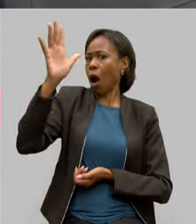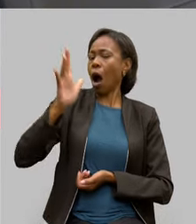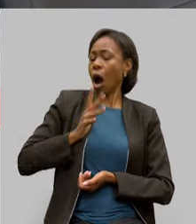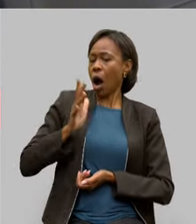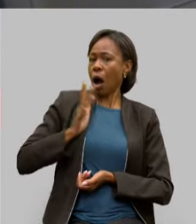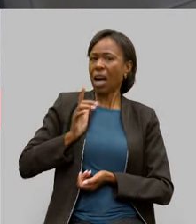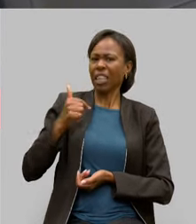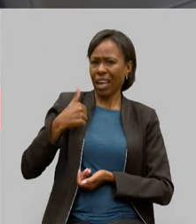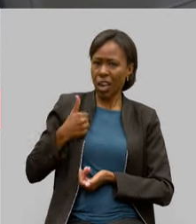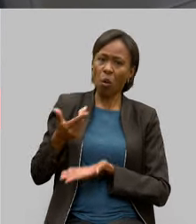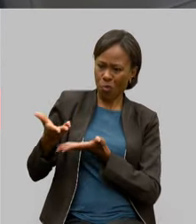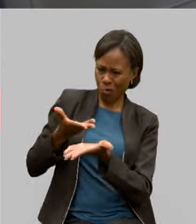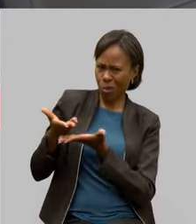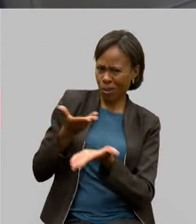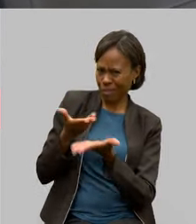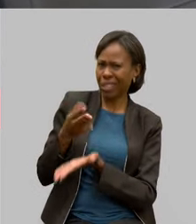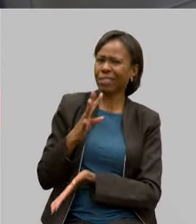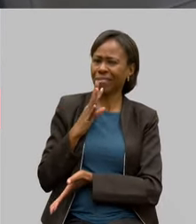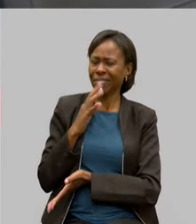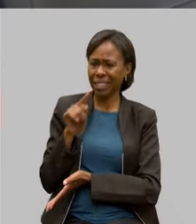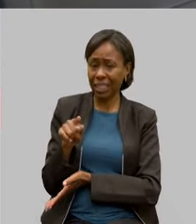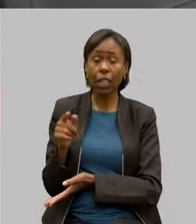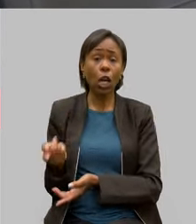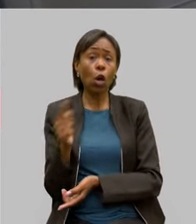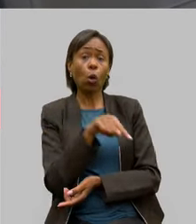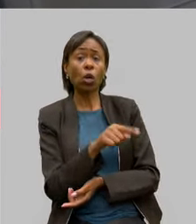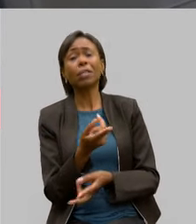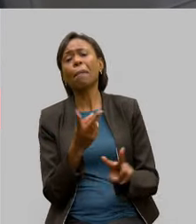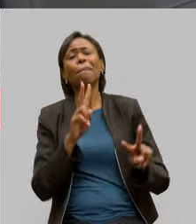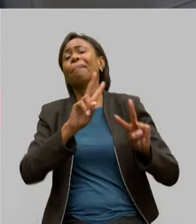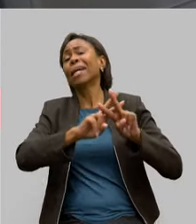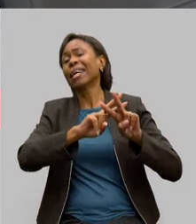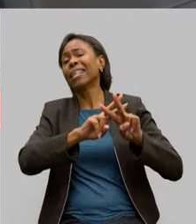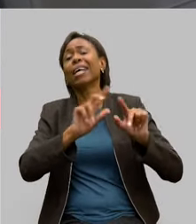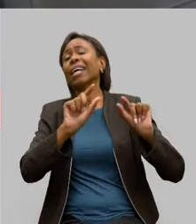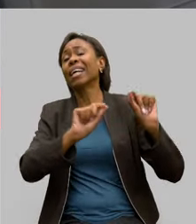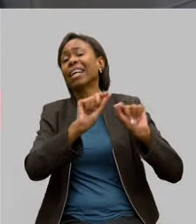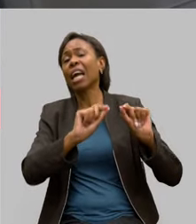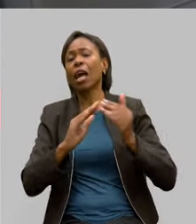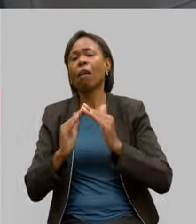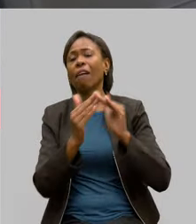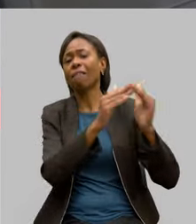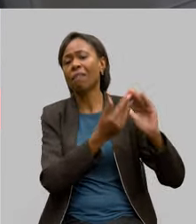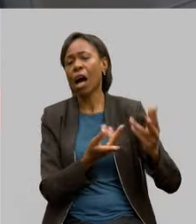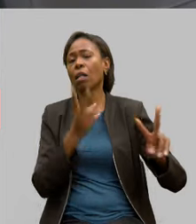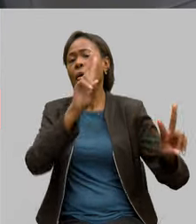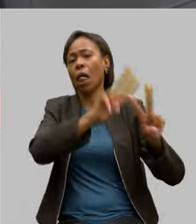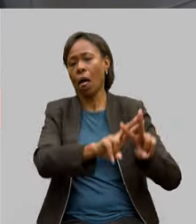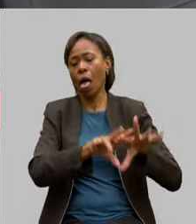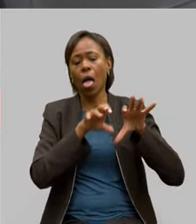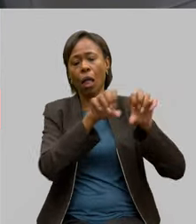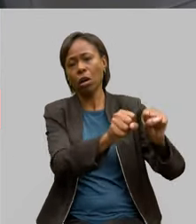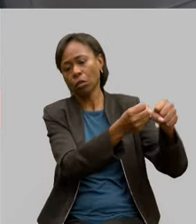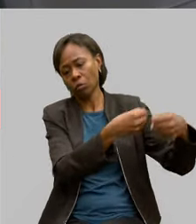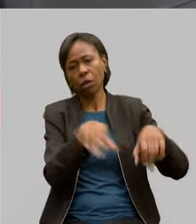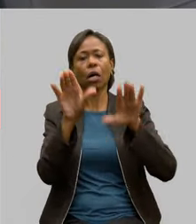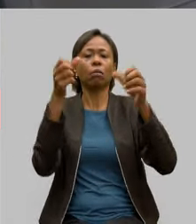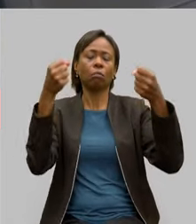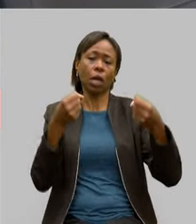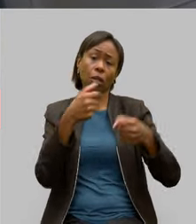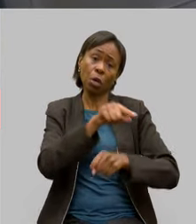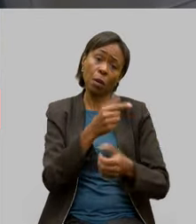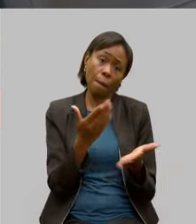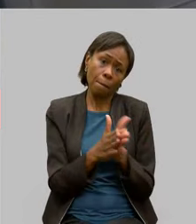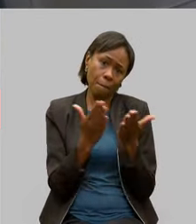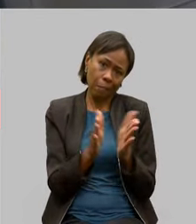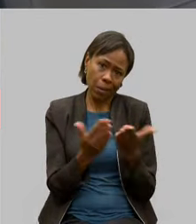eles também e os que são presos são só os da comunidade Os Pretos os periféricos e pobres Então